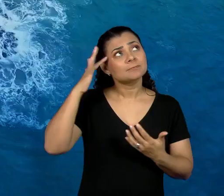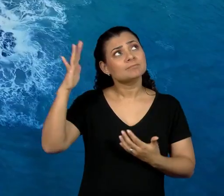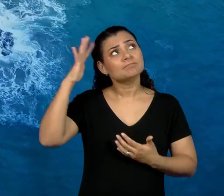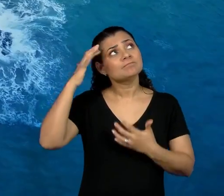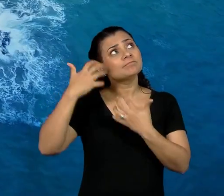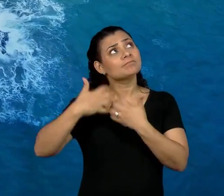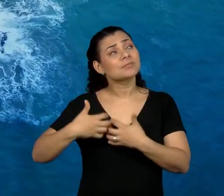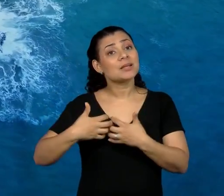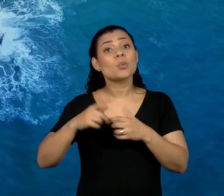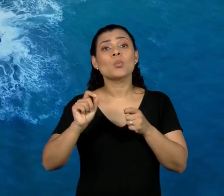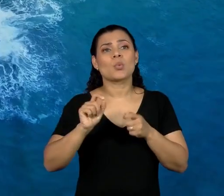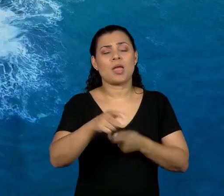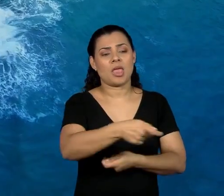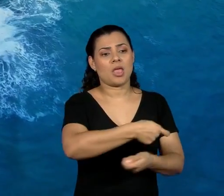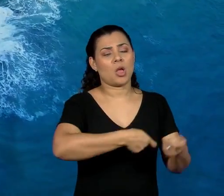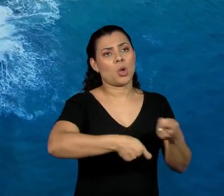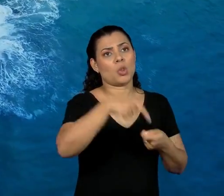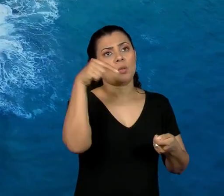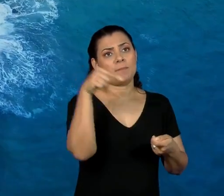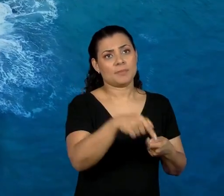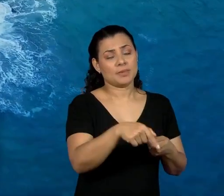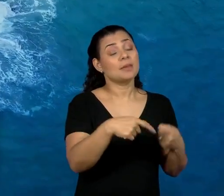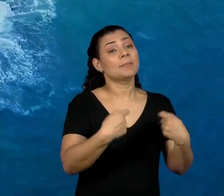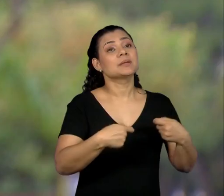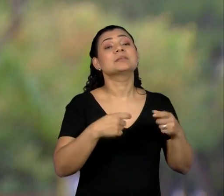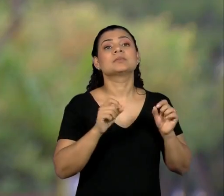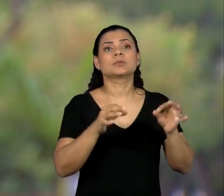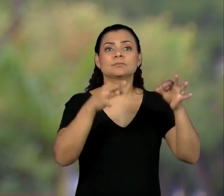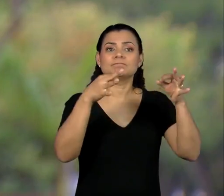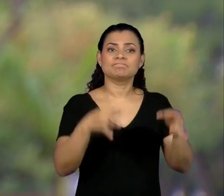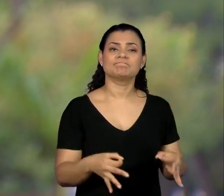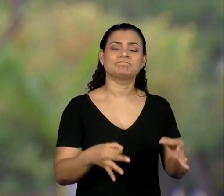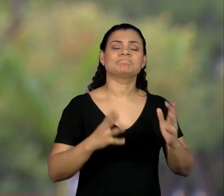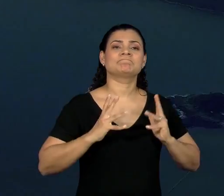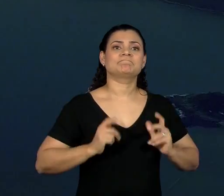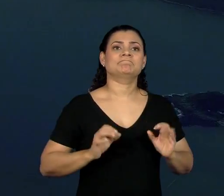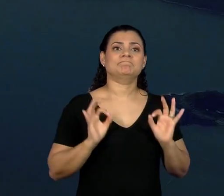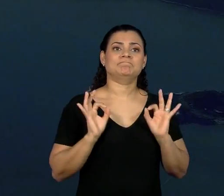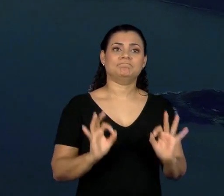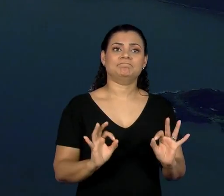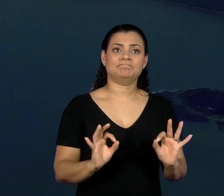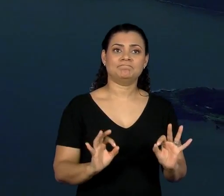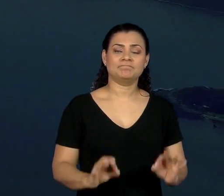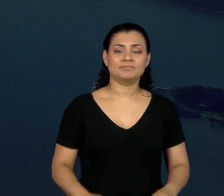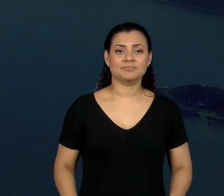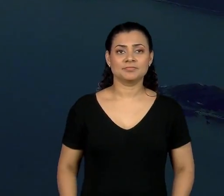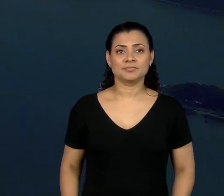numa economia que traz a justiça azul dentro dos seus valores.